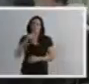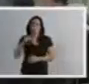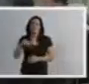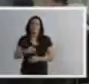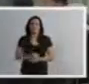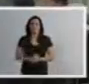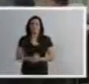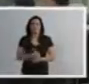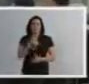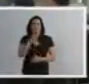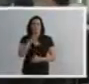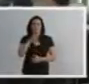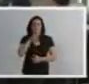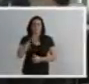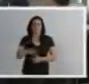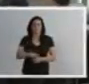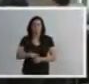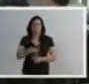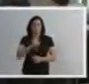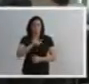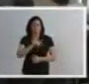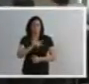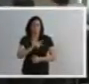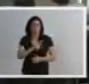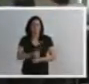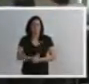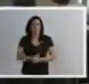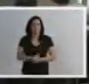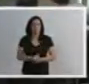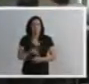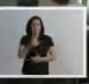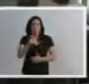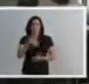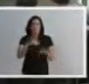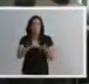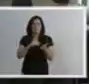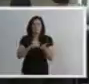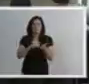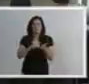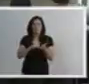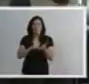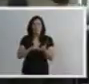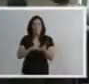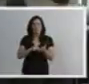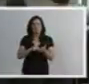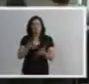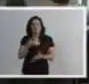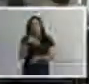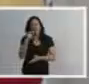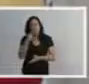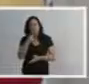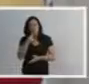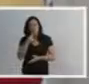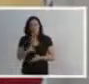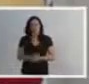muito boa tarde senhor presidente aos demais membros da mesa professora elenice